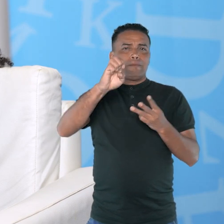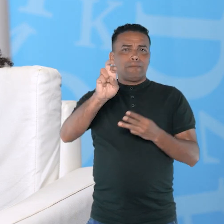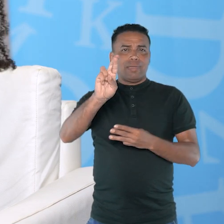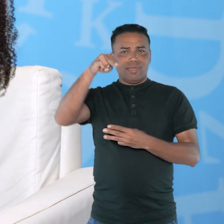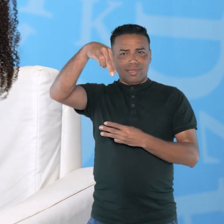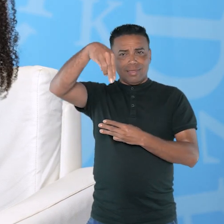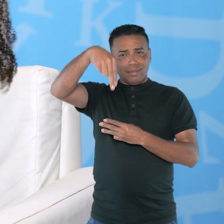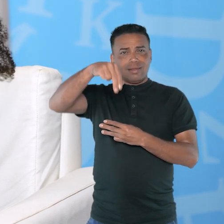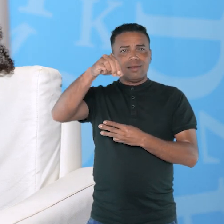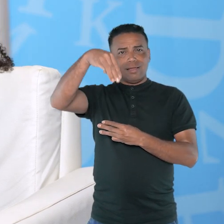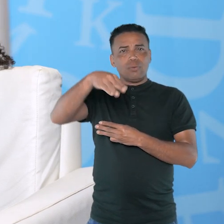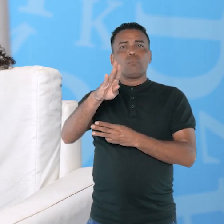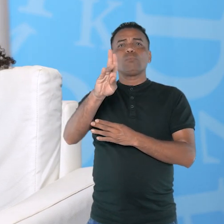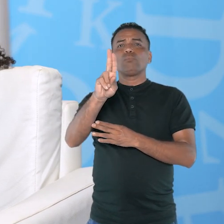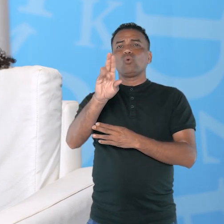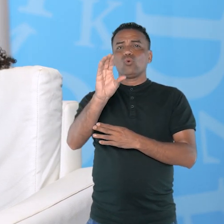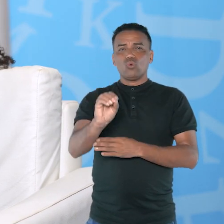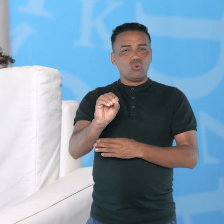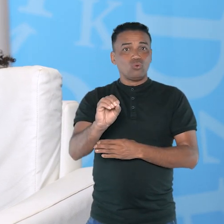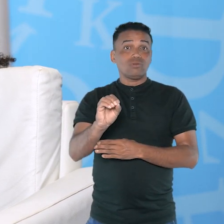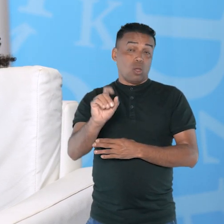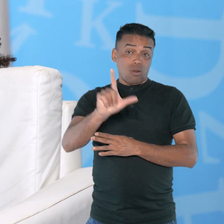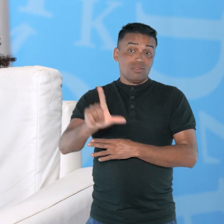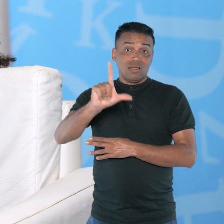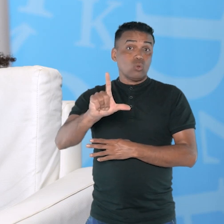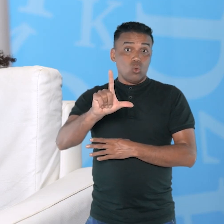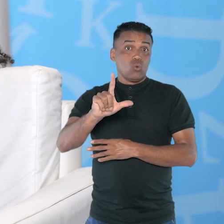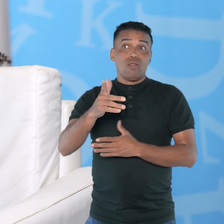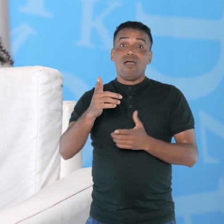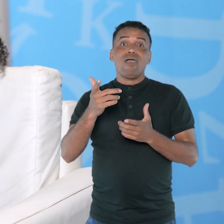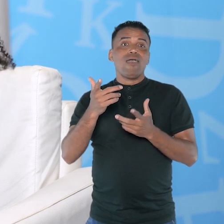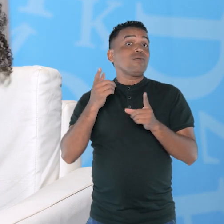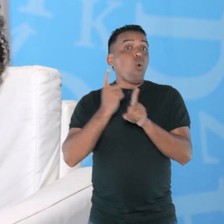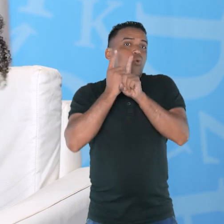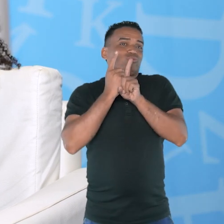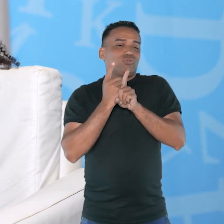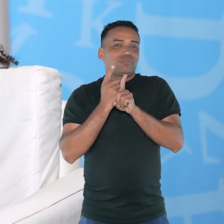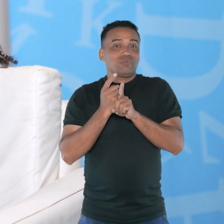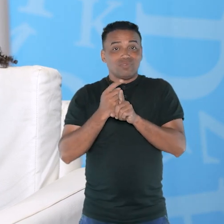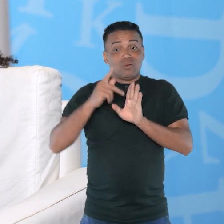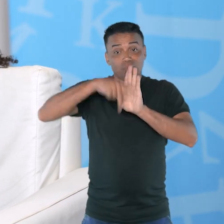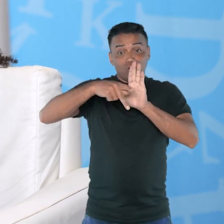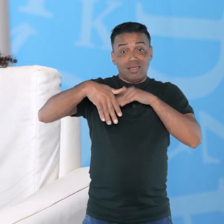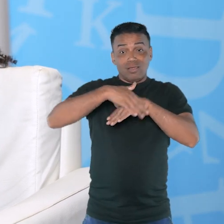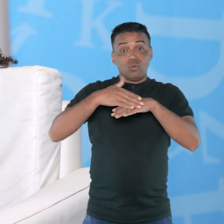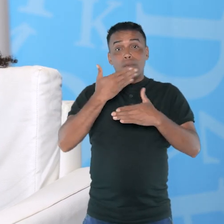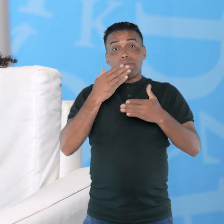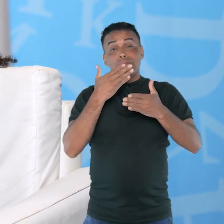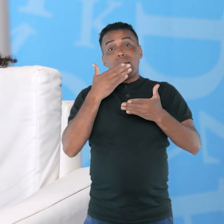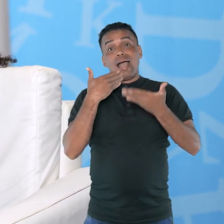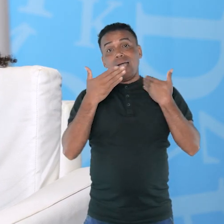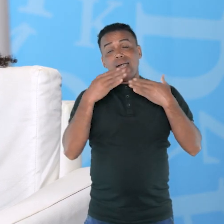aí eu acho que é isso que faz a literatura também. O encontro, a literatura, ela é um encontro. Por isso que Sempre o Papa é bonito, a